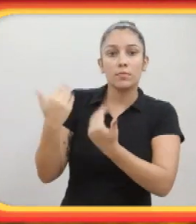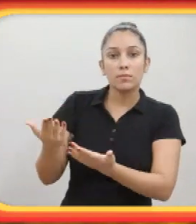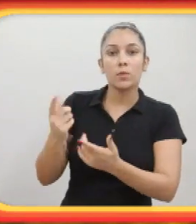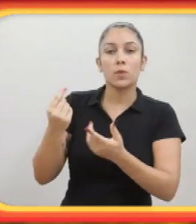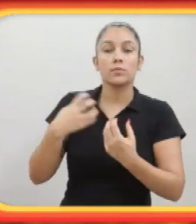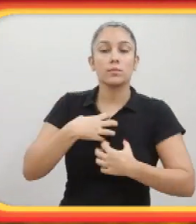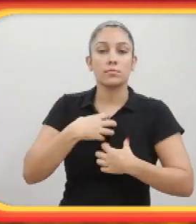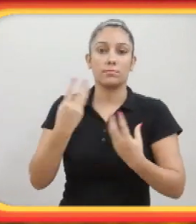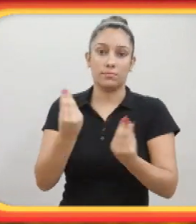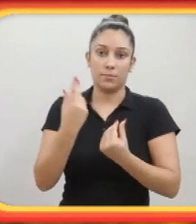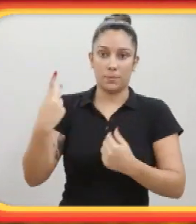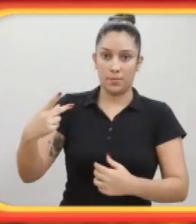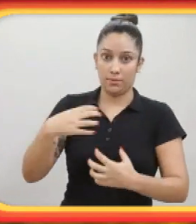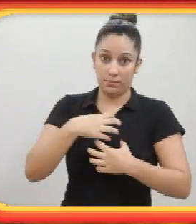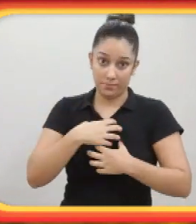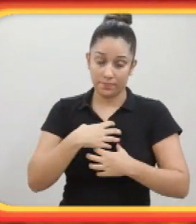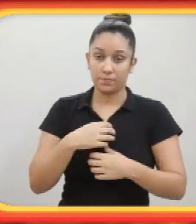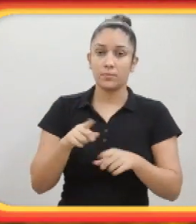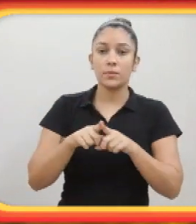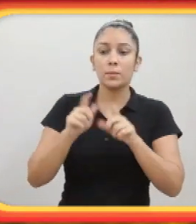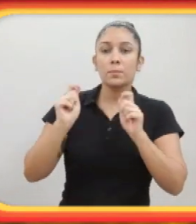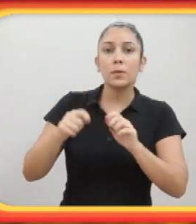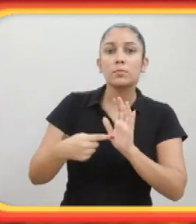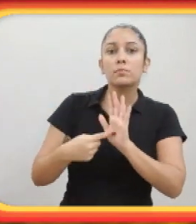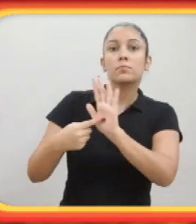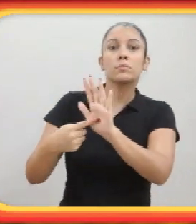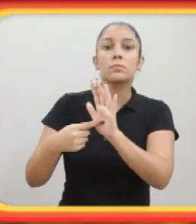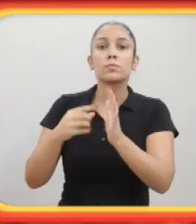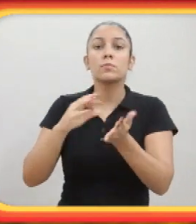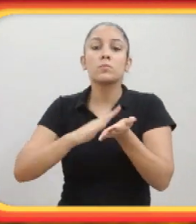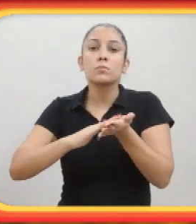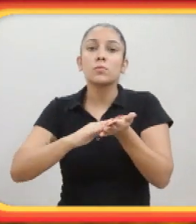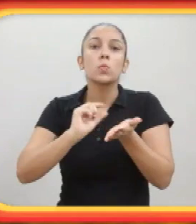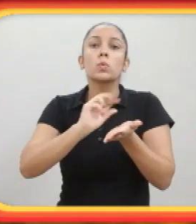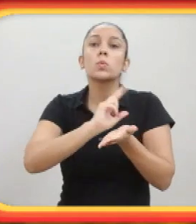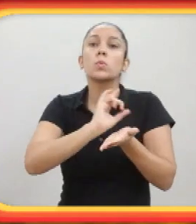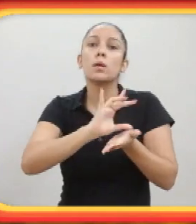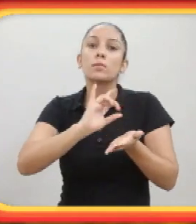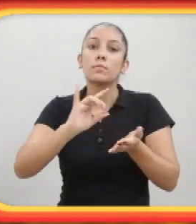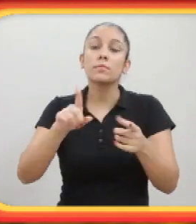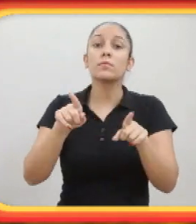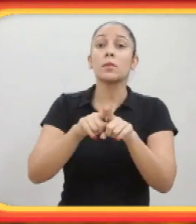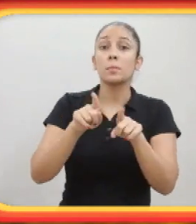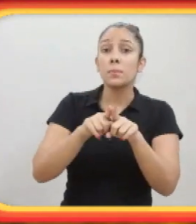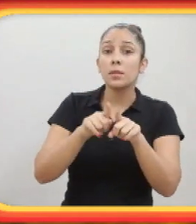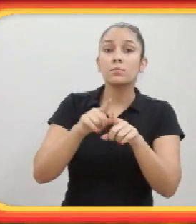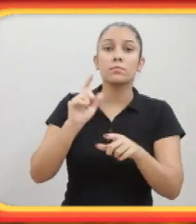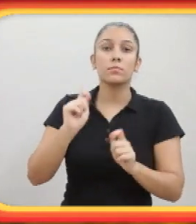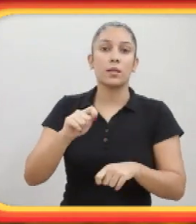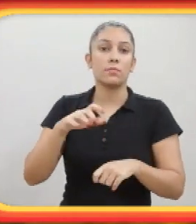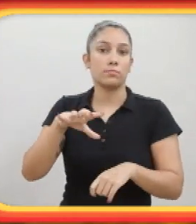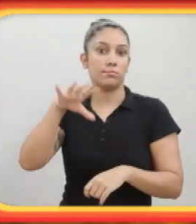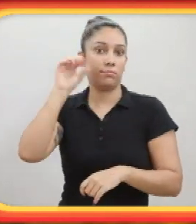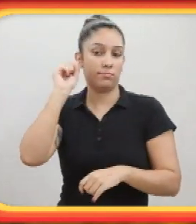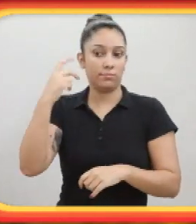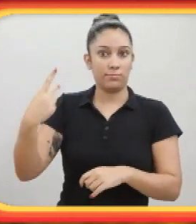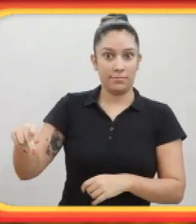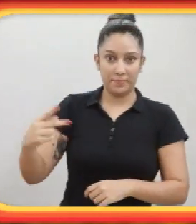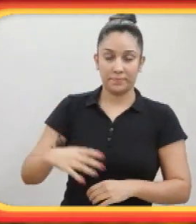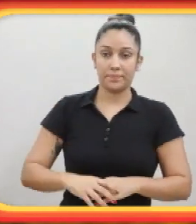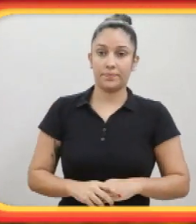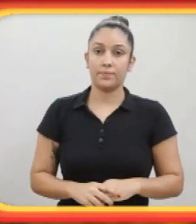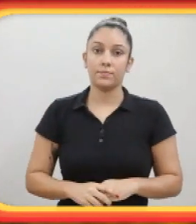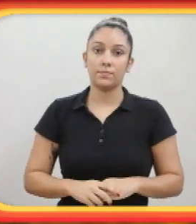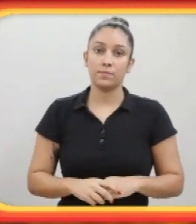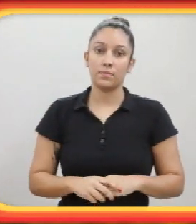os materiais que a gente usa com a Luísa, a gente tem o cuidado de sempre trazer com alguma textura,